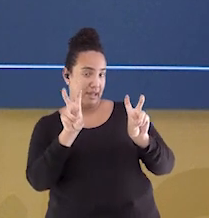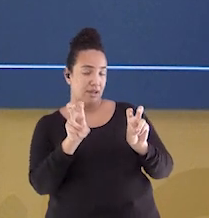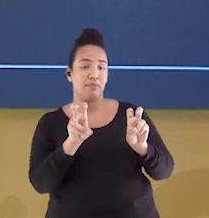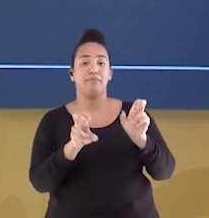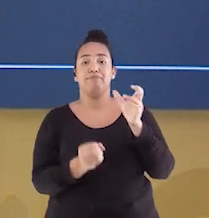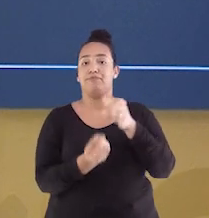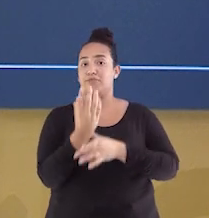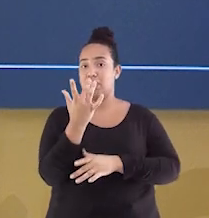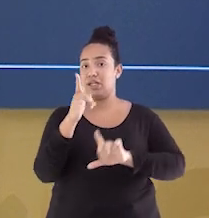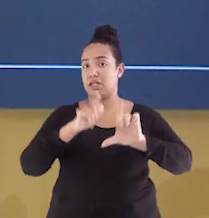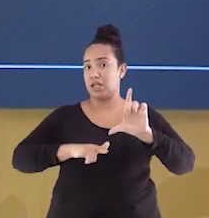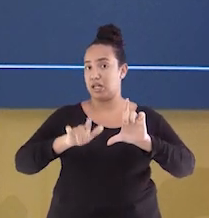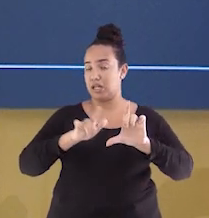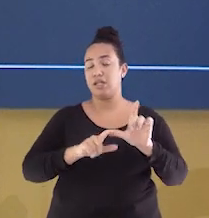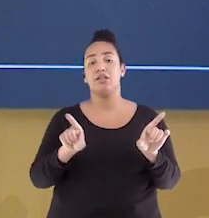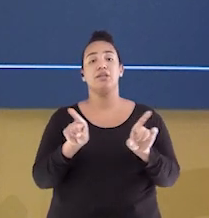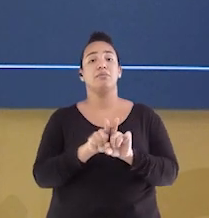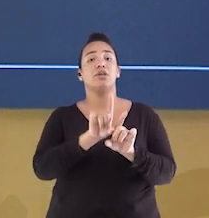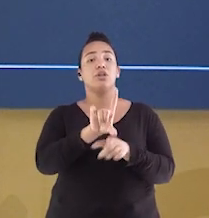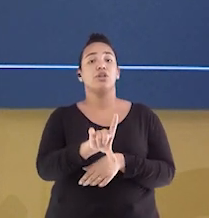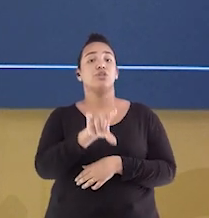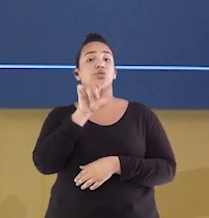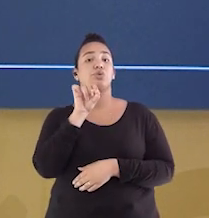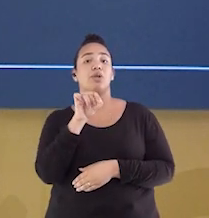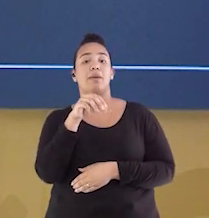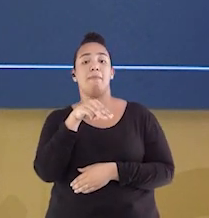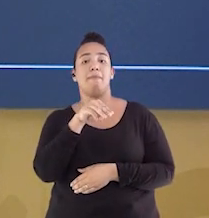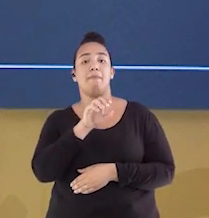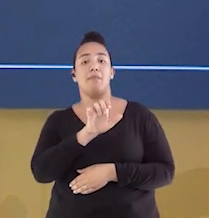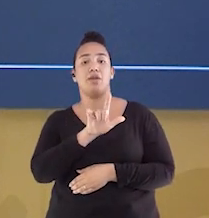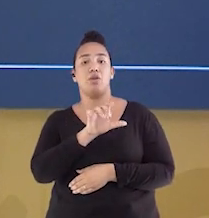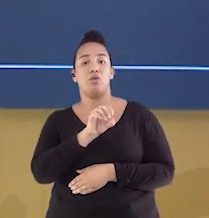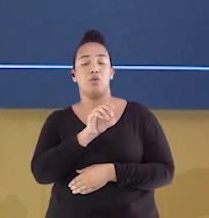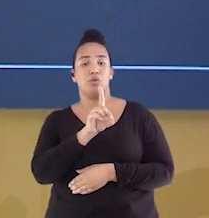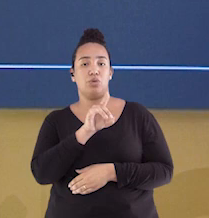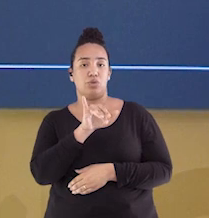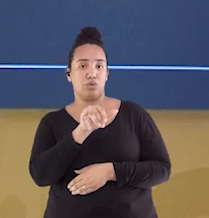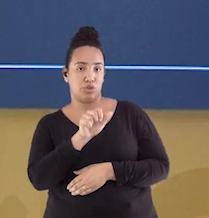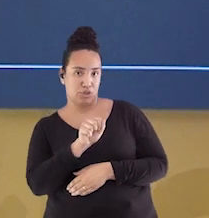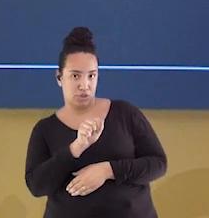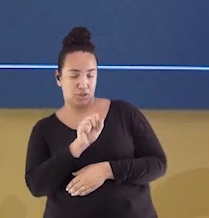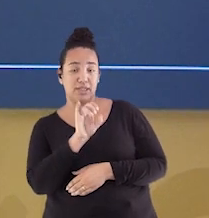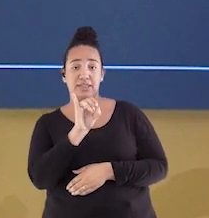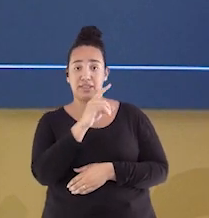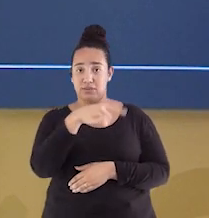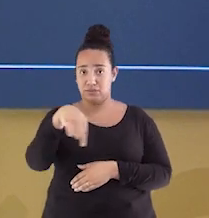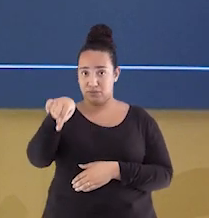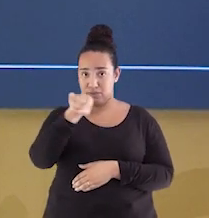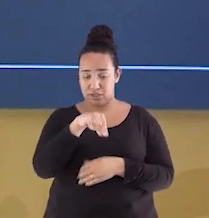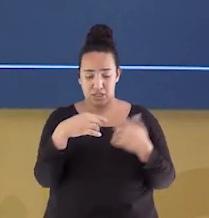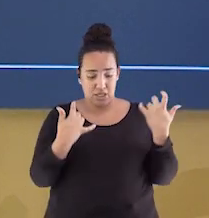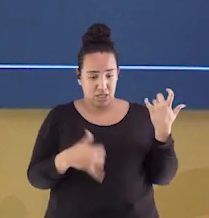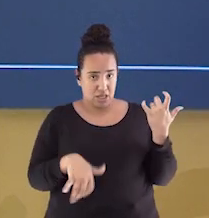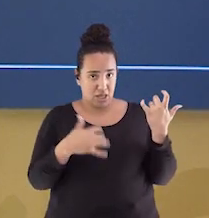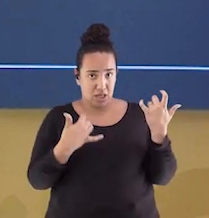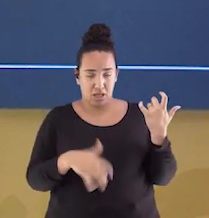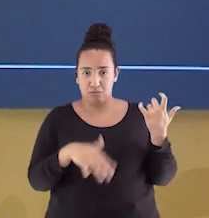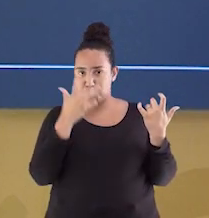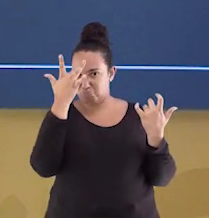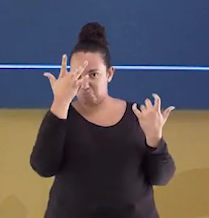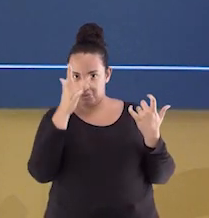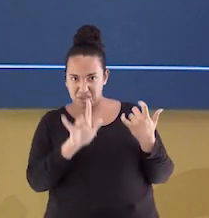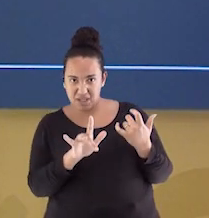letra e definir uma melodia. Se vocês não tocaram um instrumento para definir a harmonia, não se